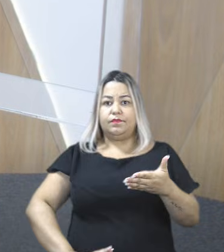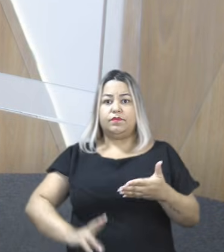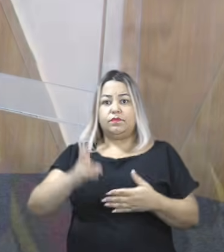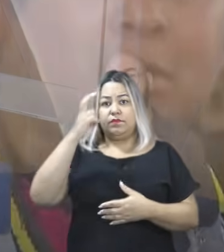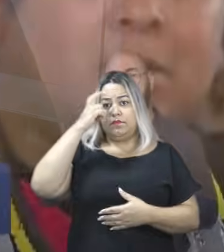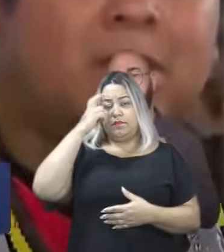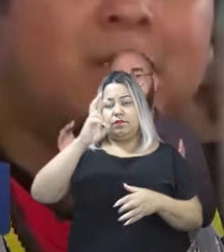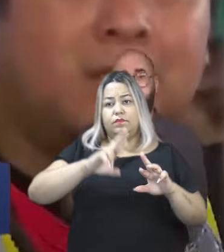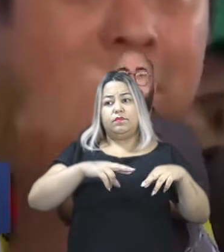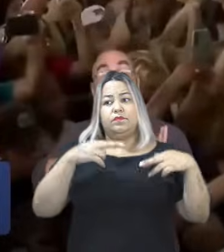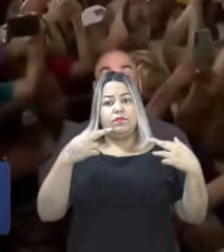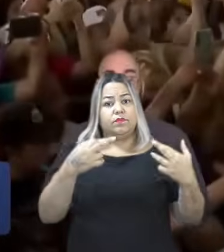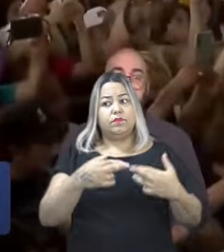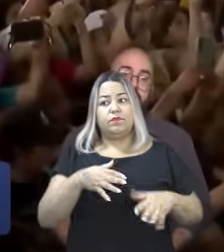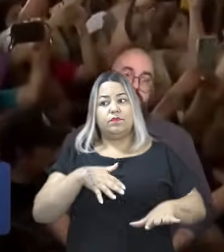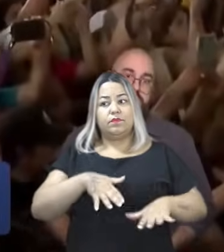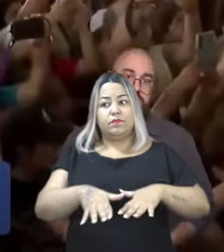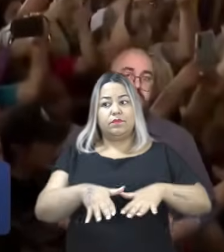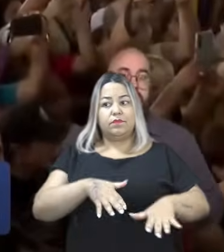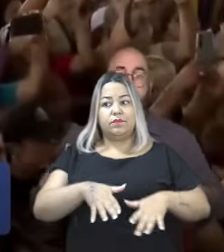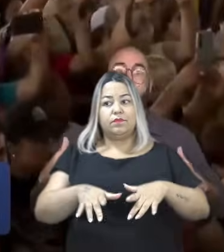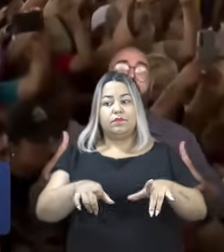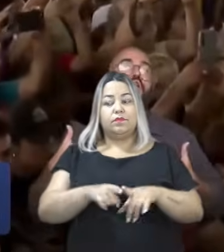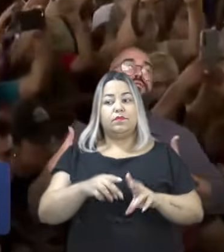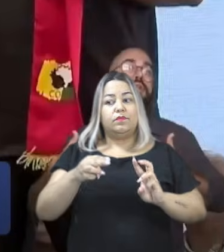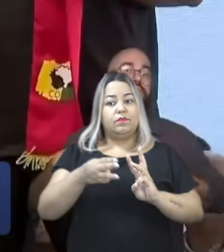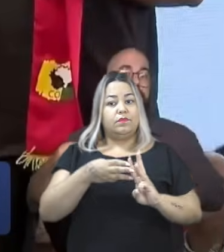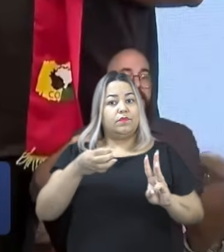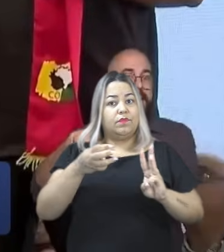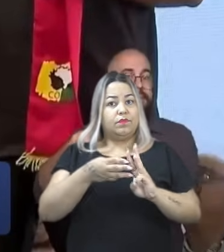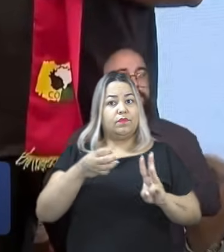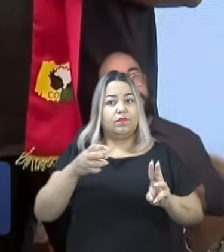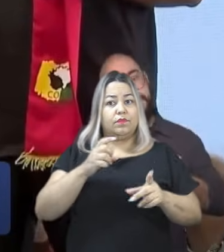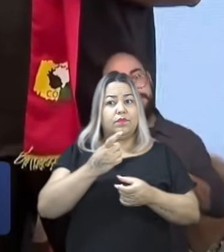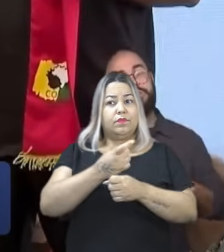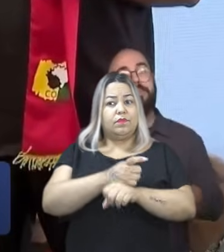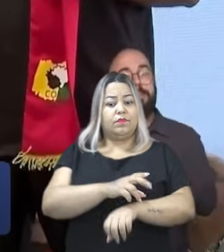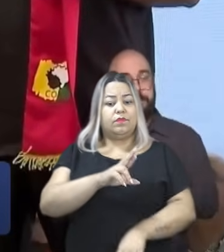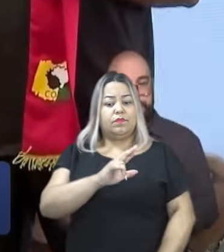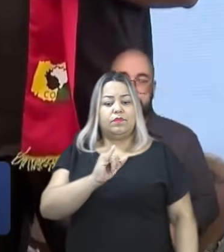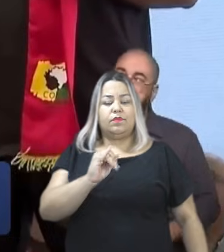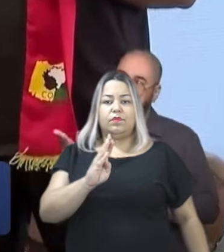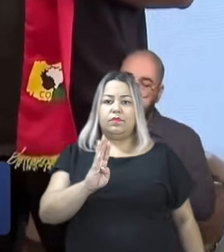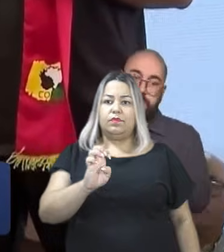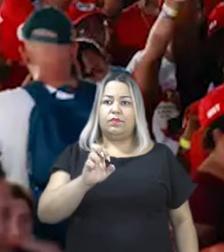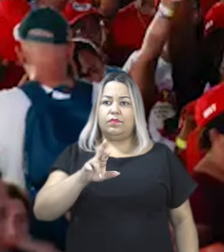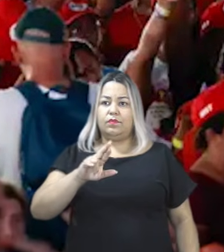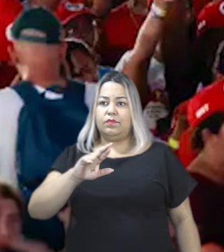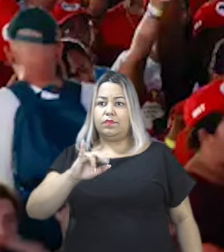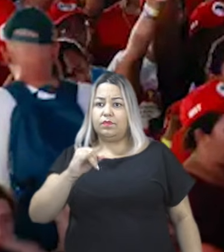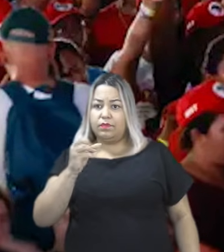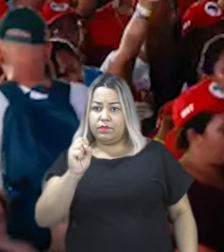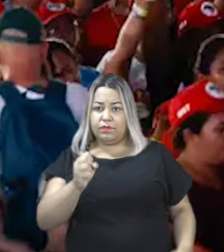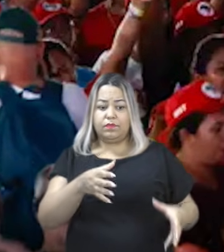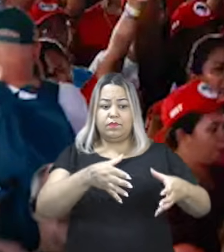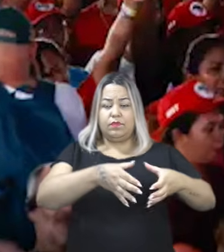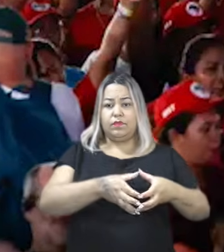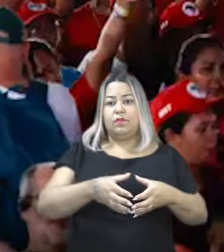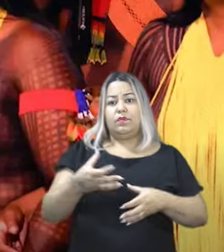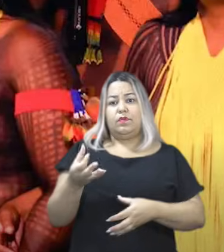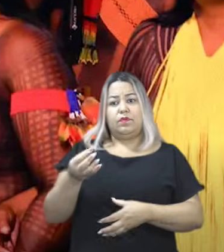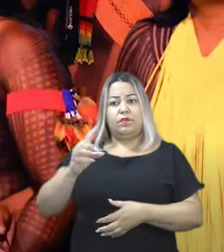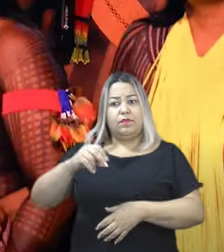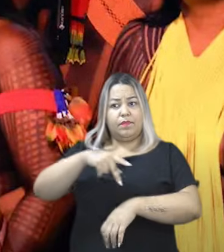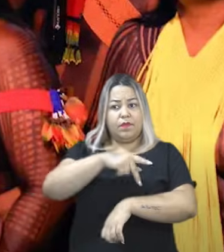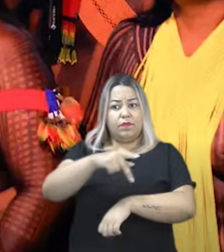que reuniram movimentos sociais, povos indígenas, quilombolas, ribeirinhos e organizações de mais de 60